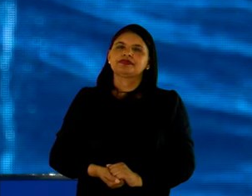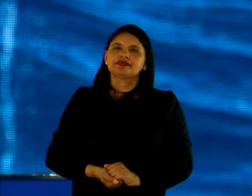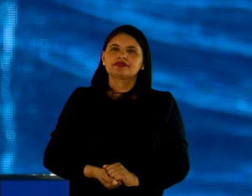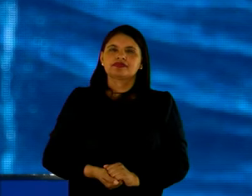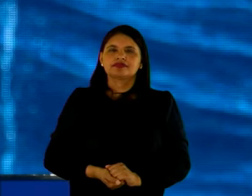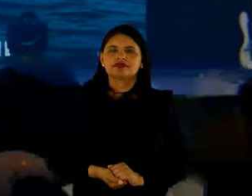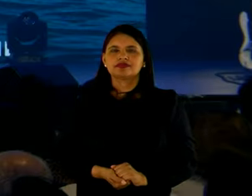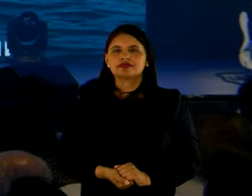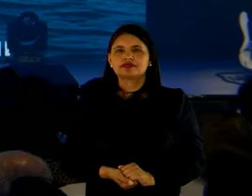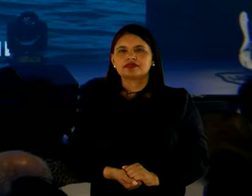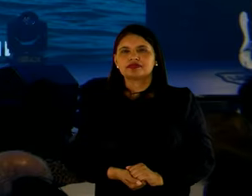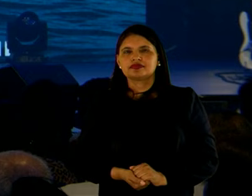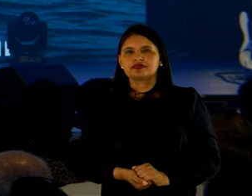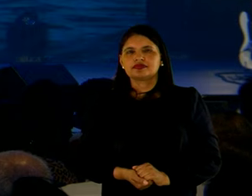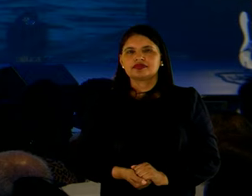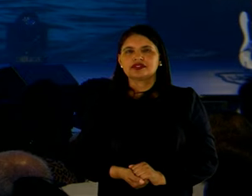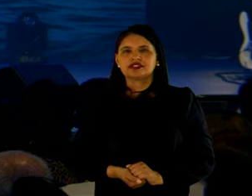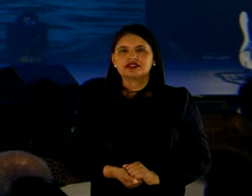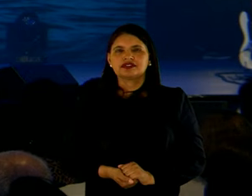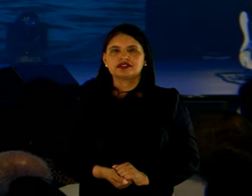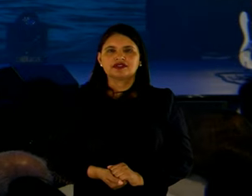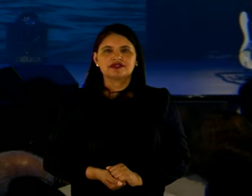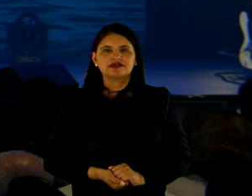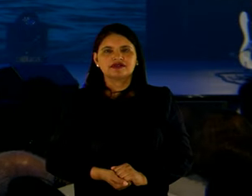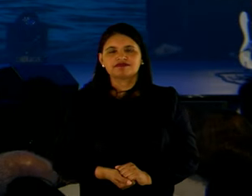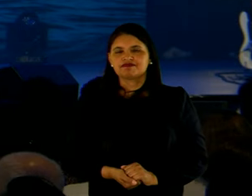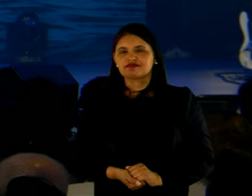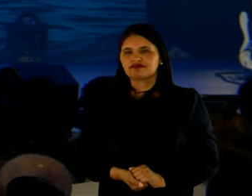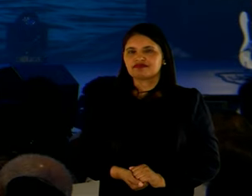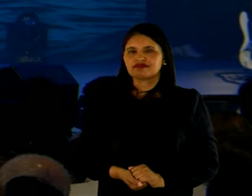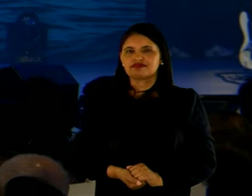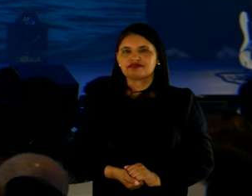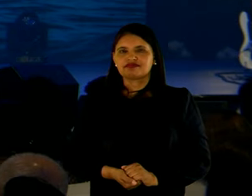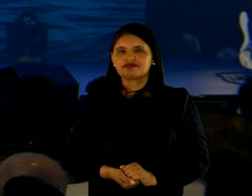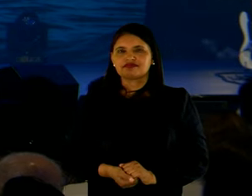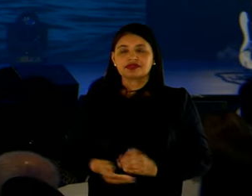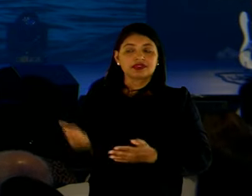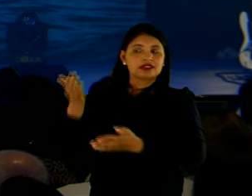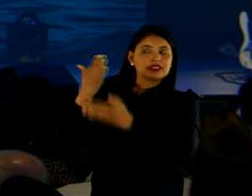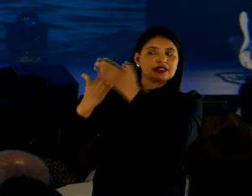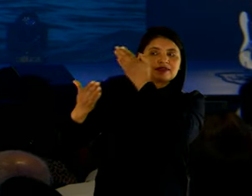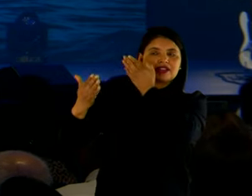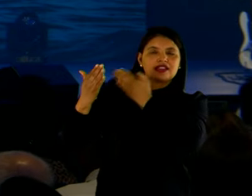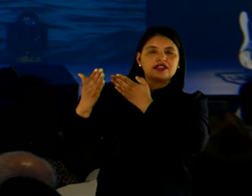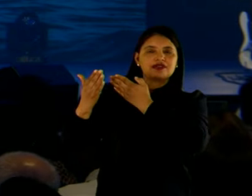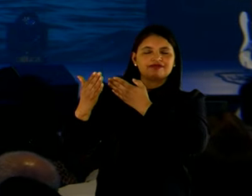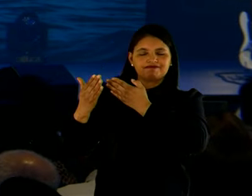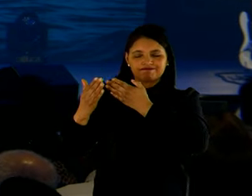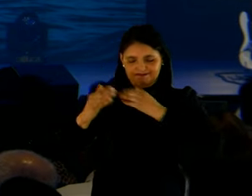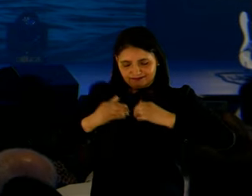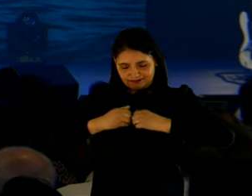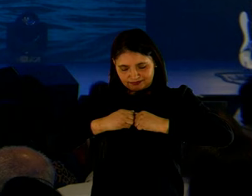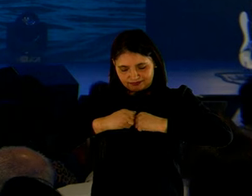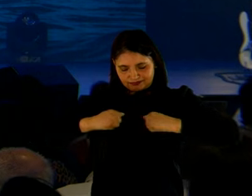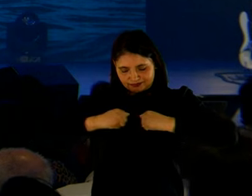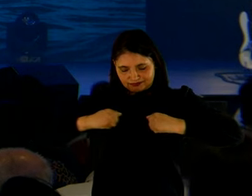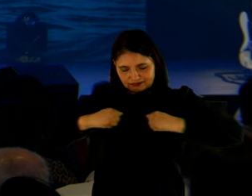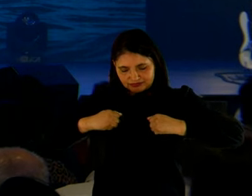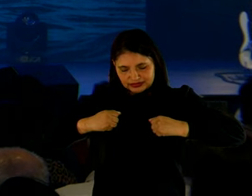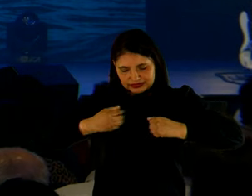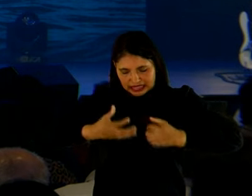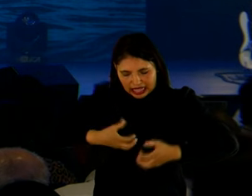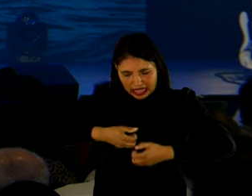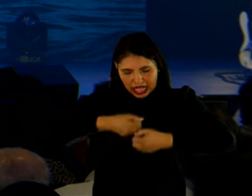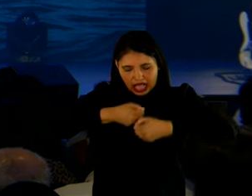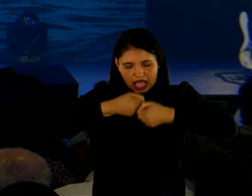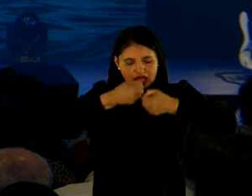é: Jogue o seu Jonas ao mar. Jogue o seu Jonas ao mar. No decorrer da mensagem